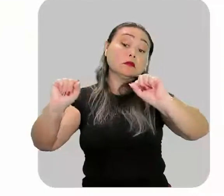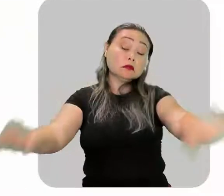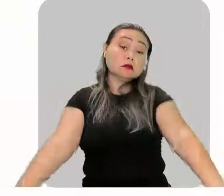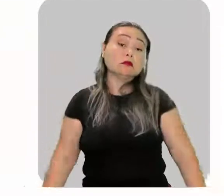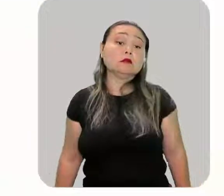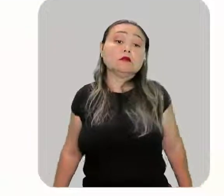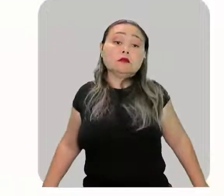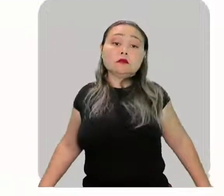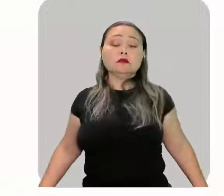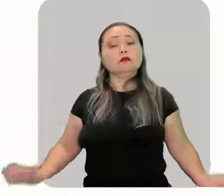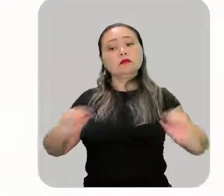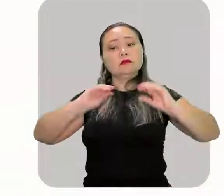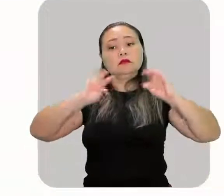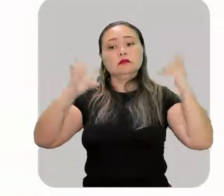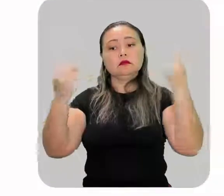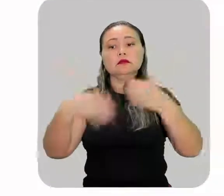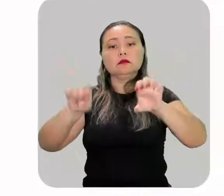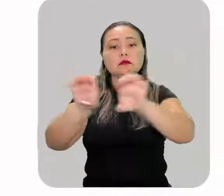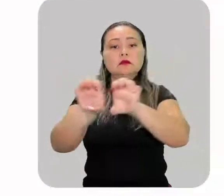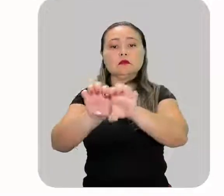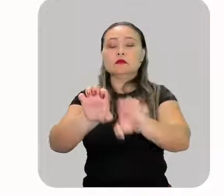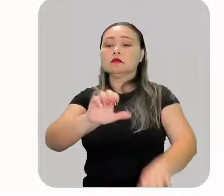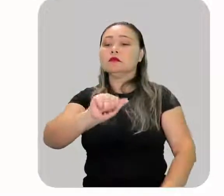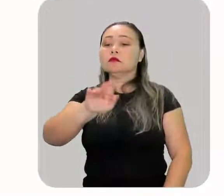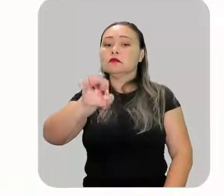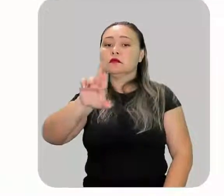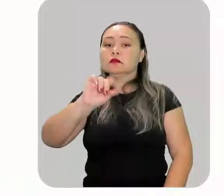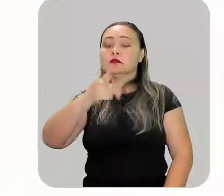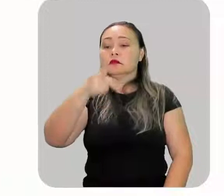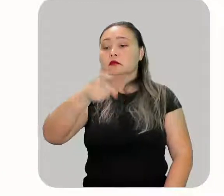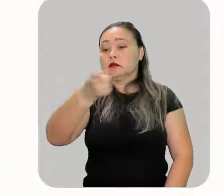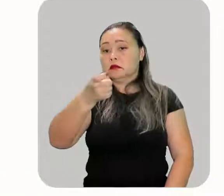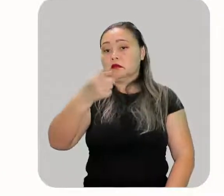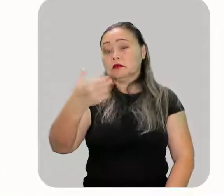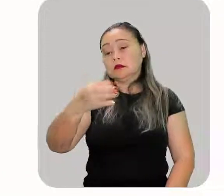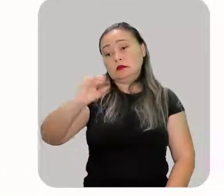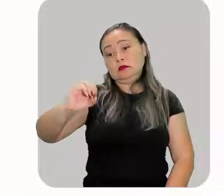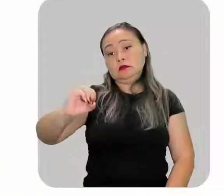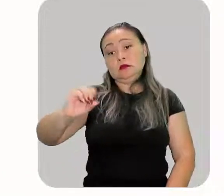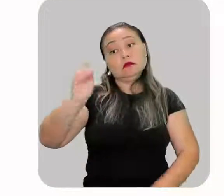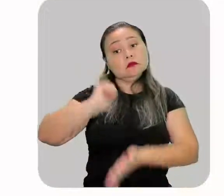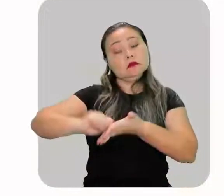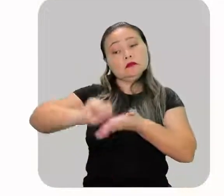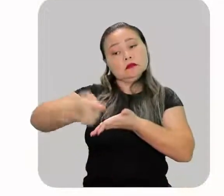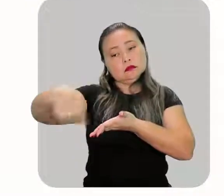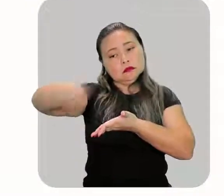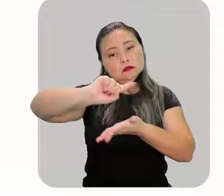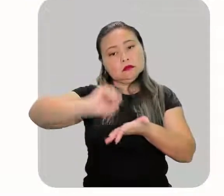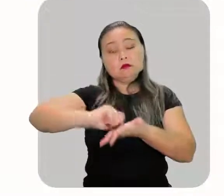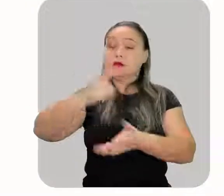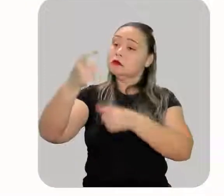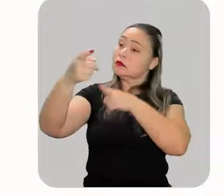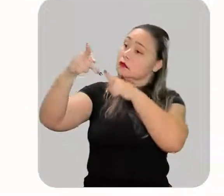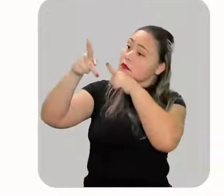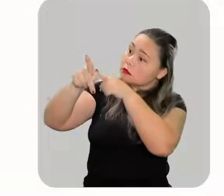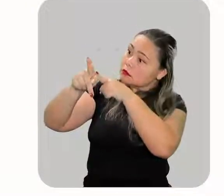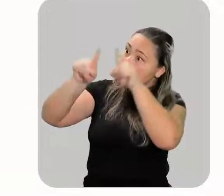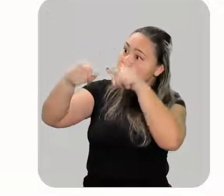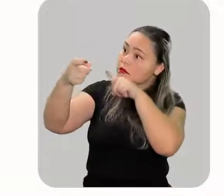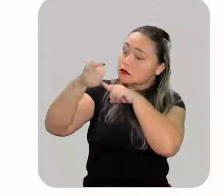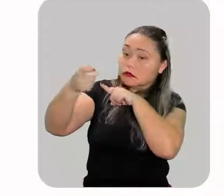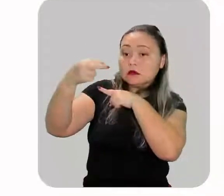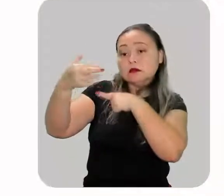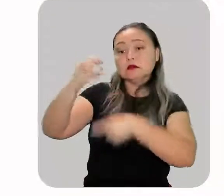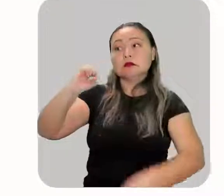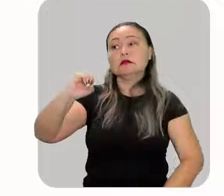seguinte: toda equação algébrica P de x igual a 0, então anota aí, ó, P de x igual a